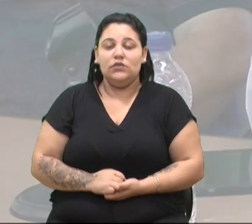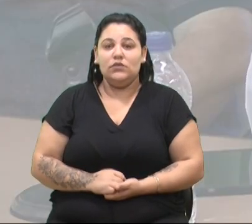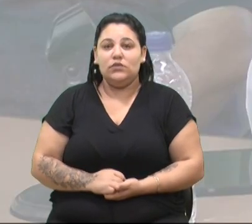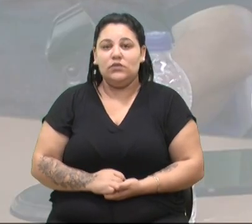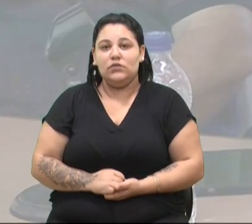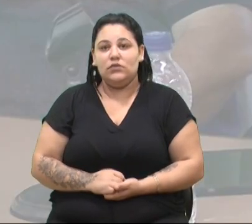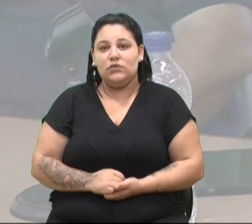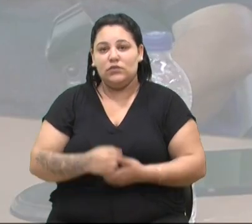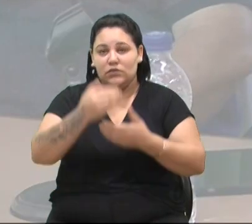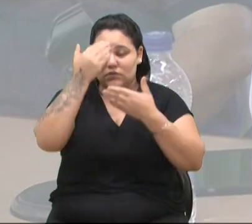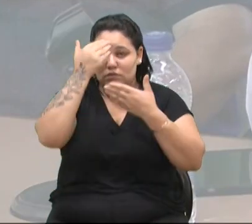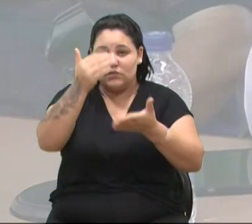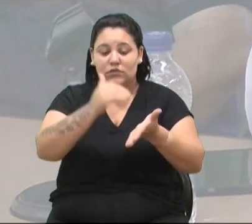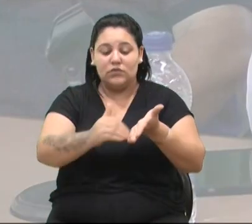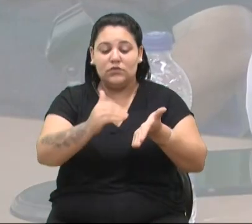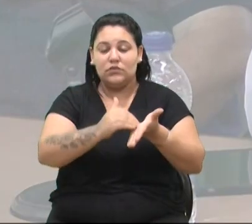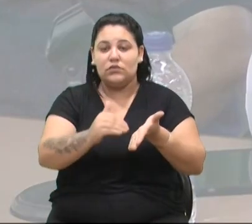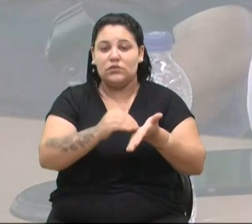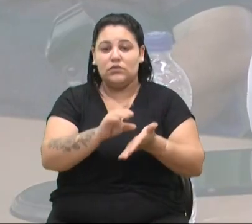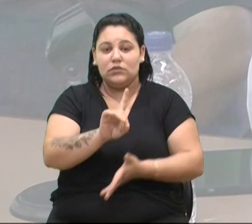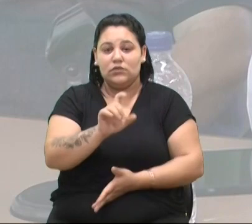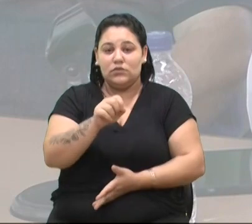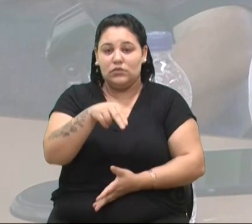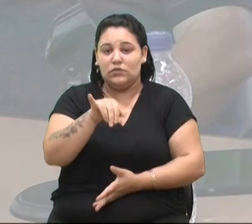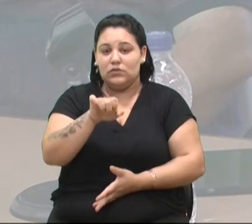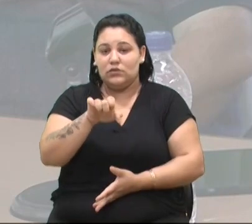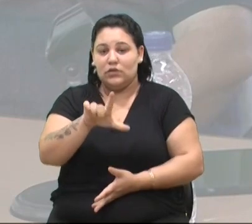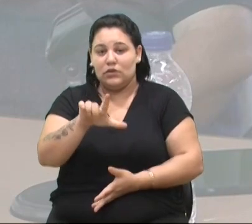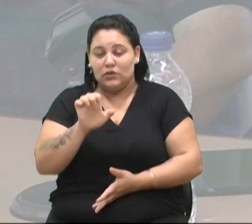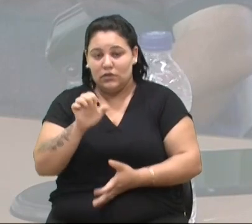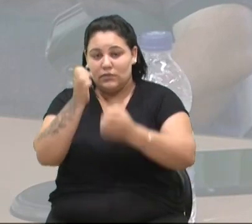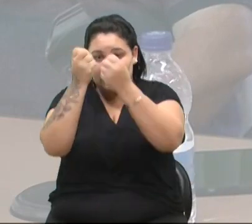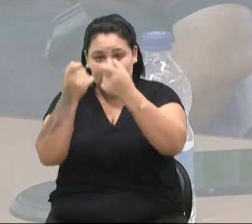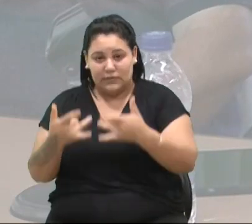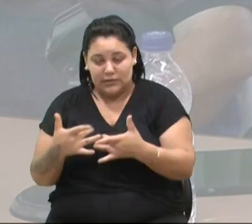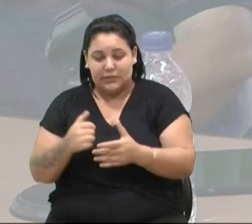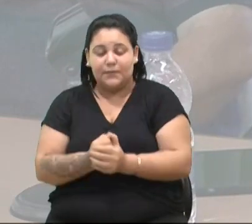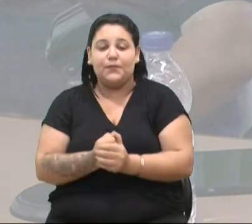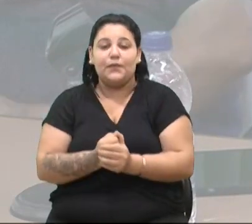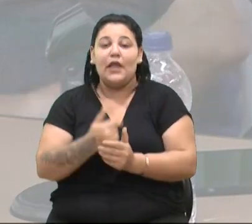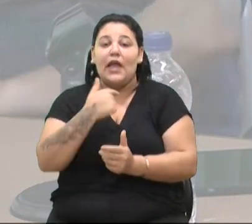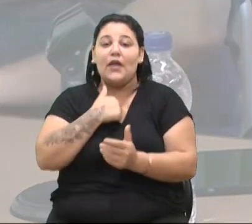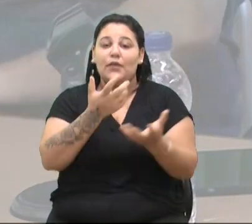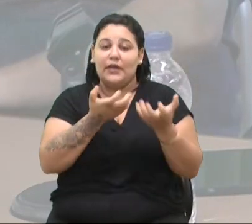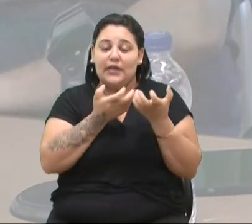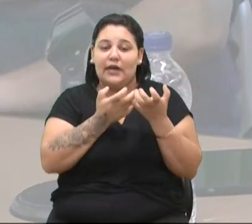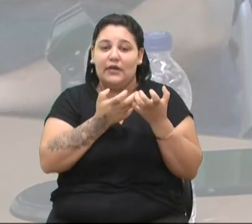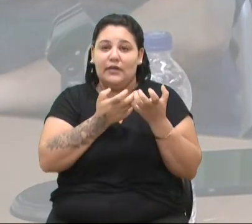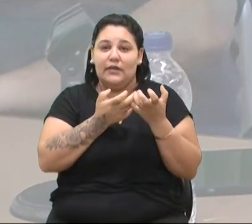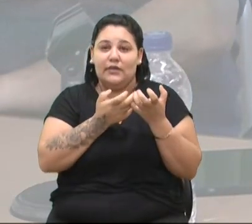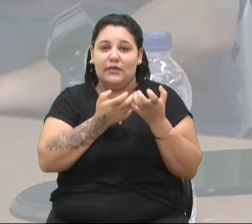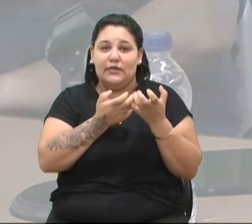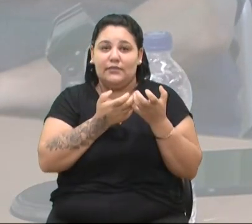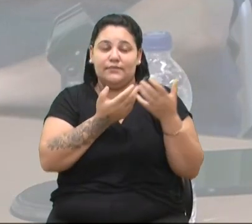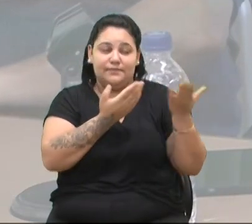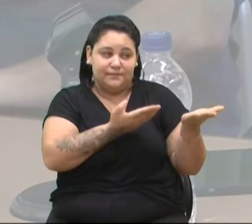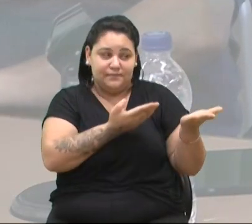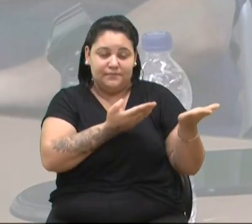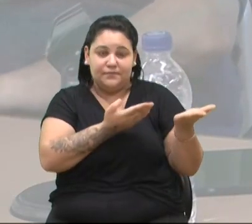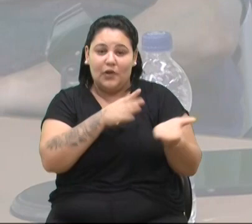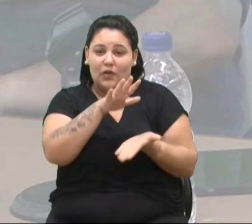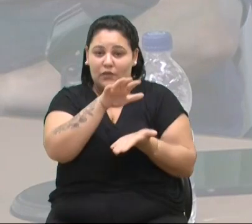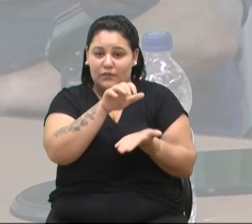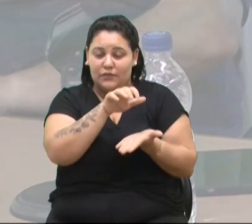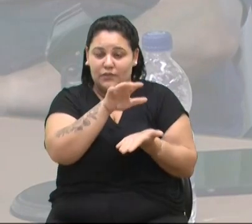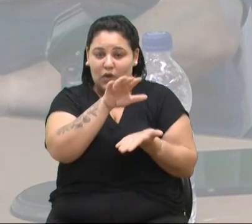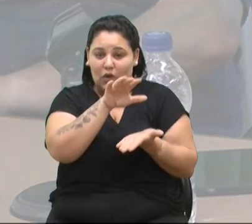Obrigado, secretária Daniele, pela exposição. Gostaria de ratificar a presença do vereador